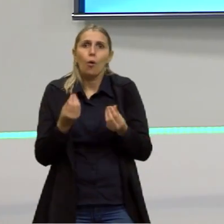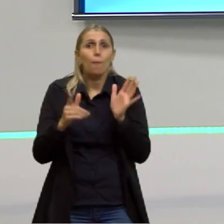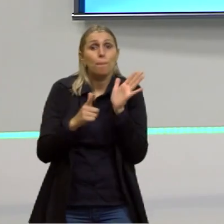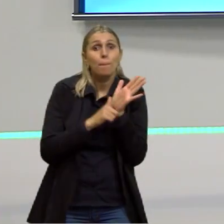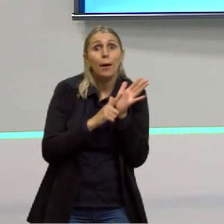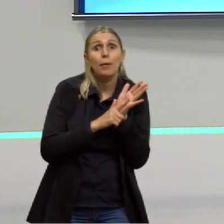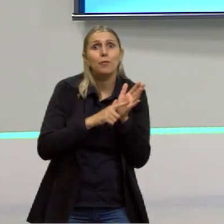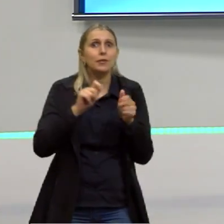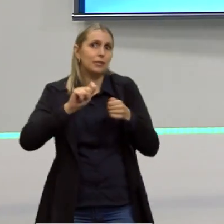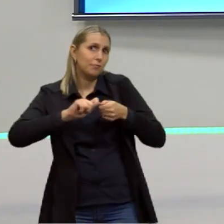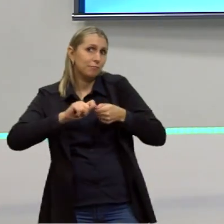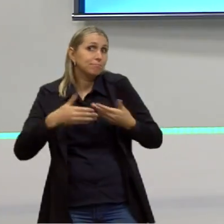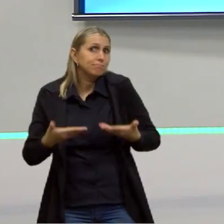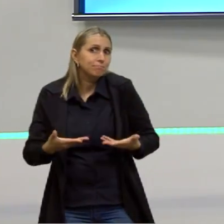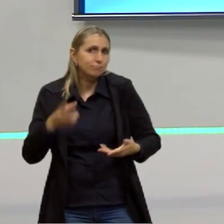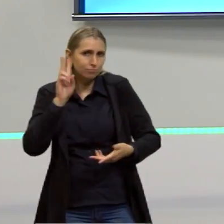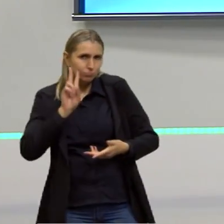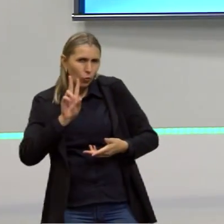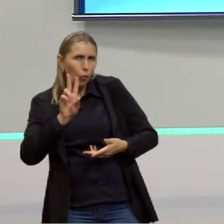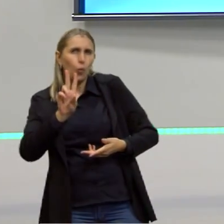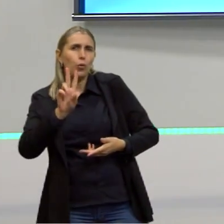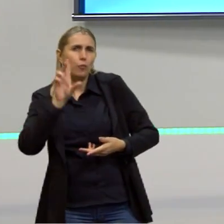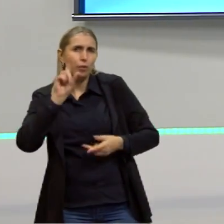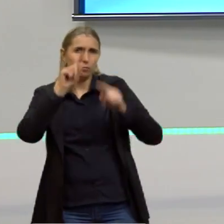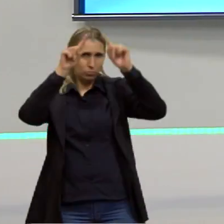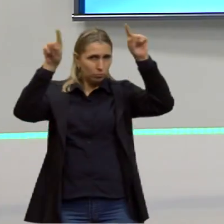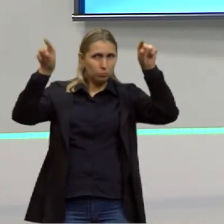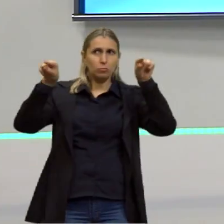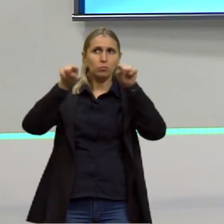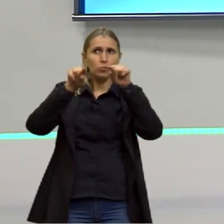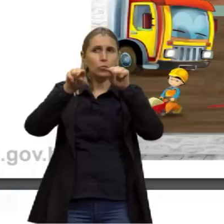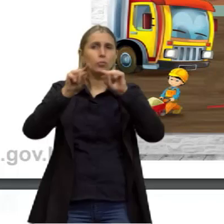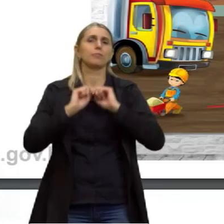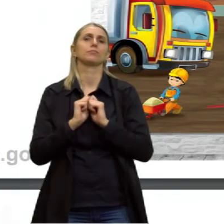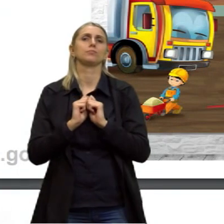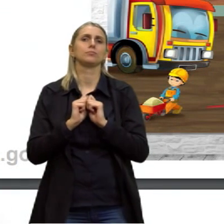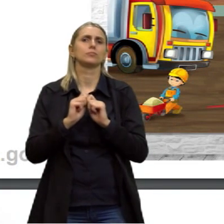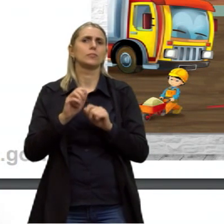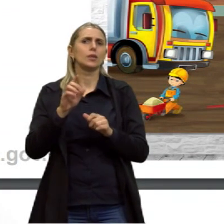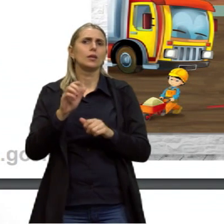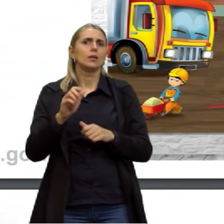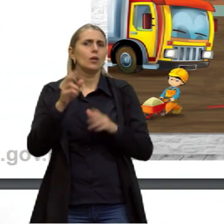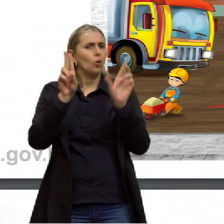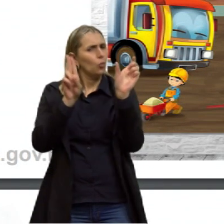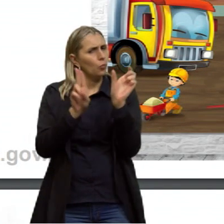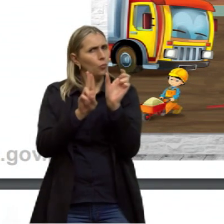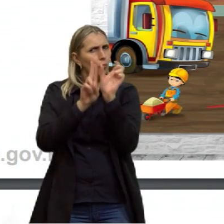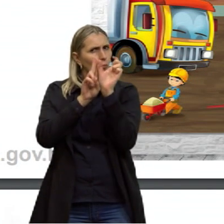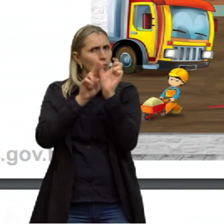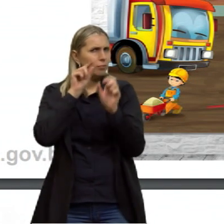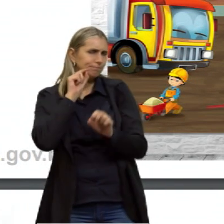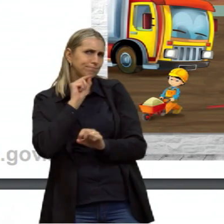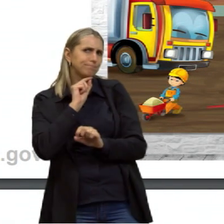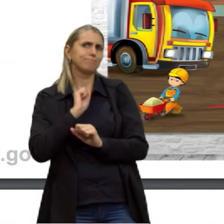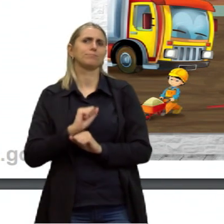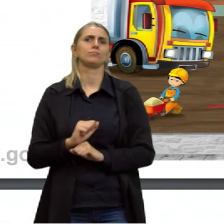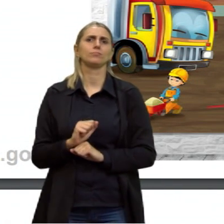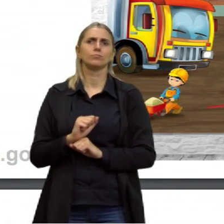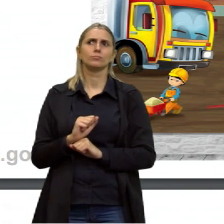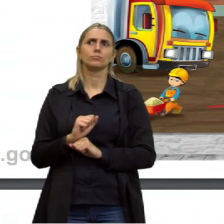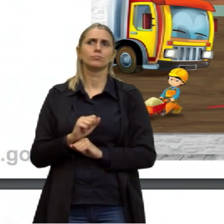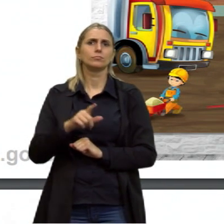papel que eles fazem a gente for olhar que o que tá no quadro que tá aqui no telão substantivo aqui